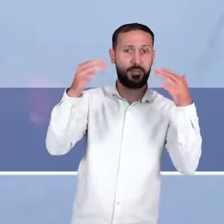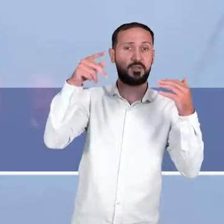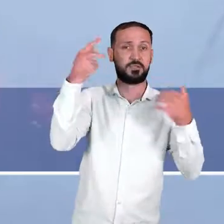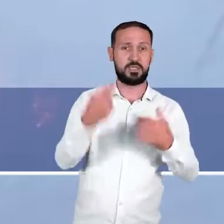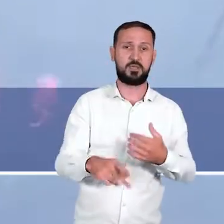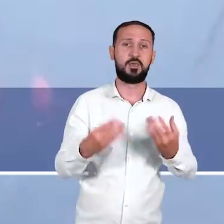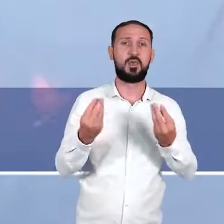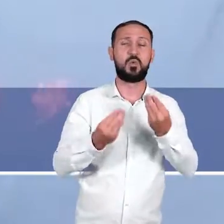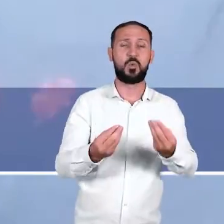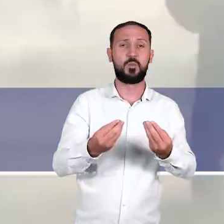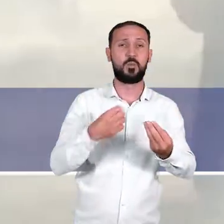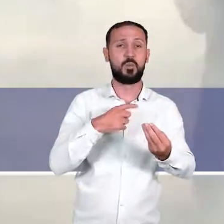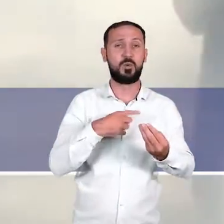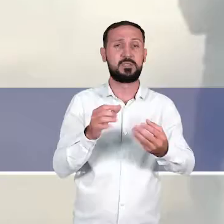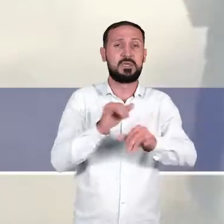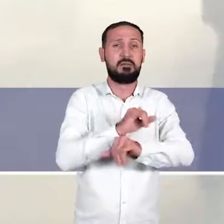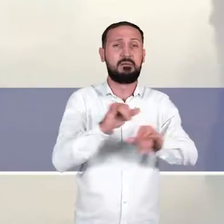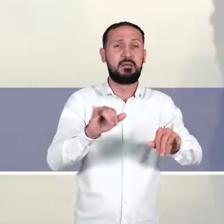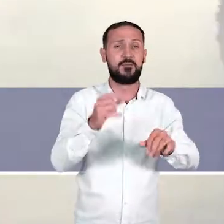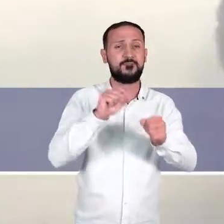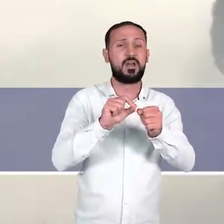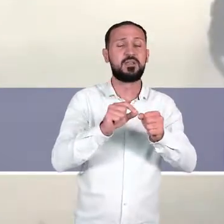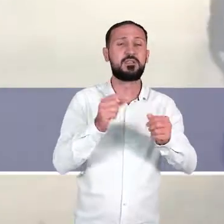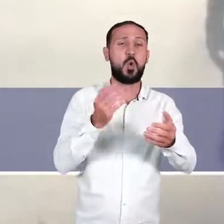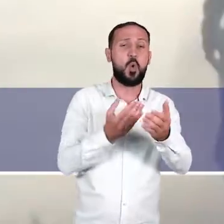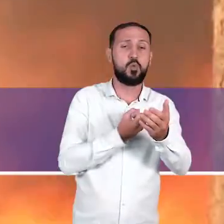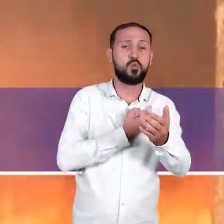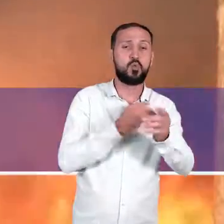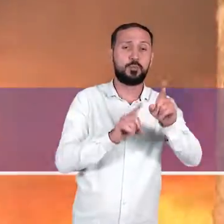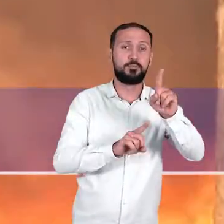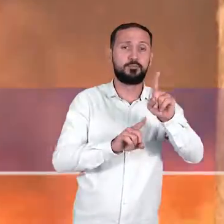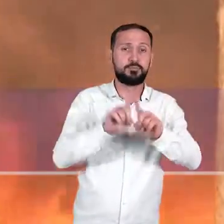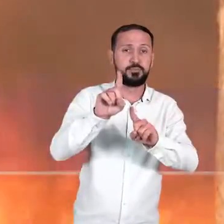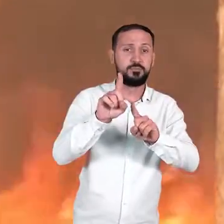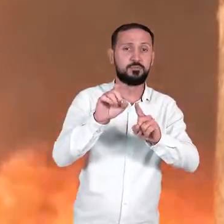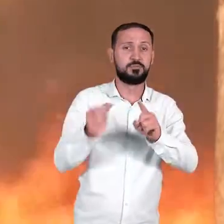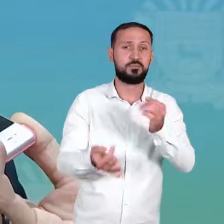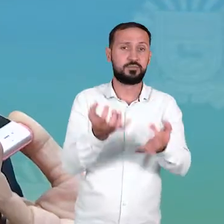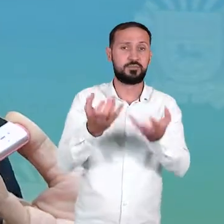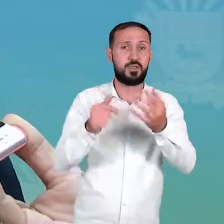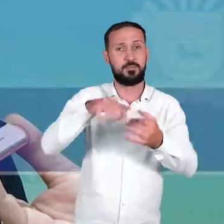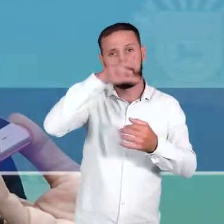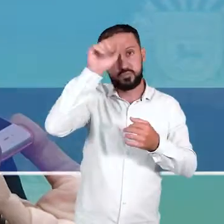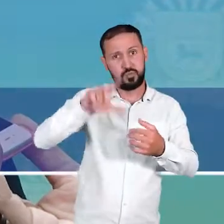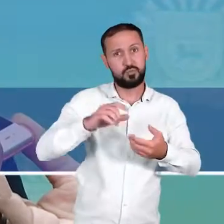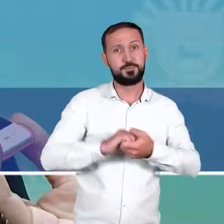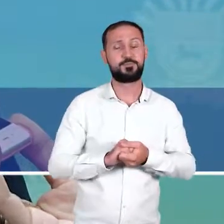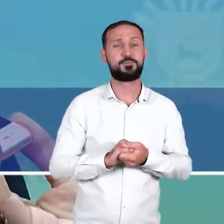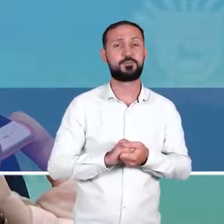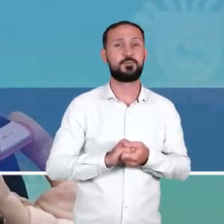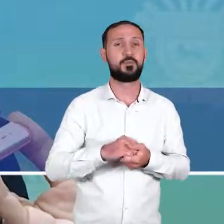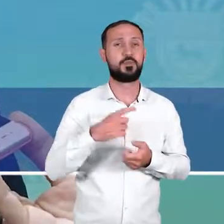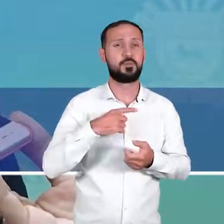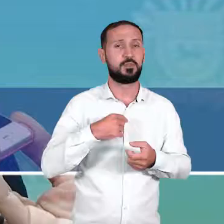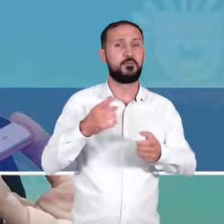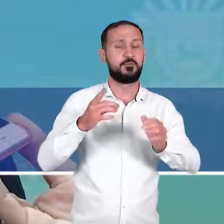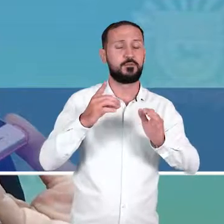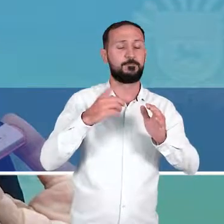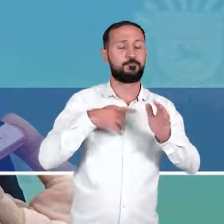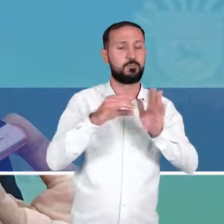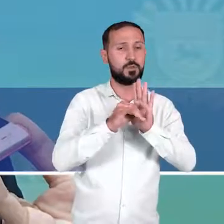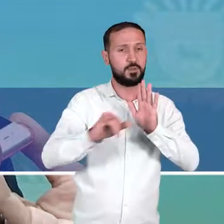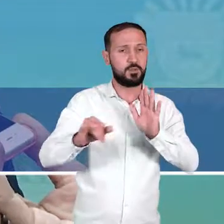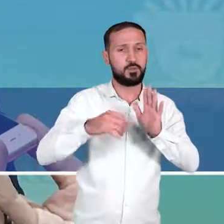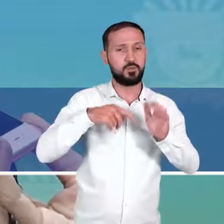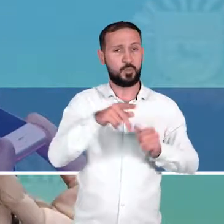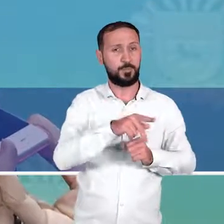a medida contribuiu para o aumento das queimadas em Mato Grosso do Sul. Nós tivemos um decreto do nosso